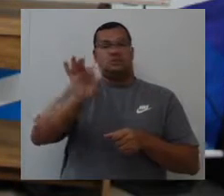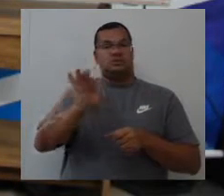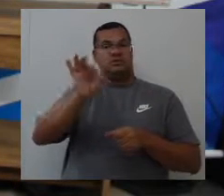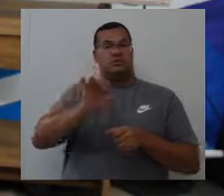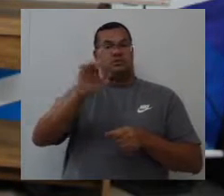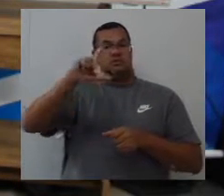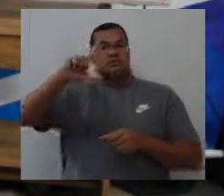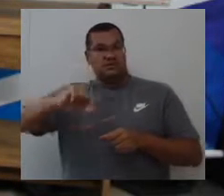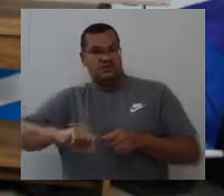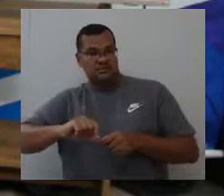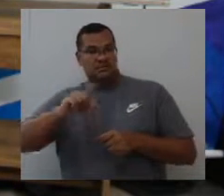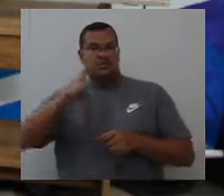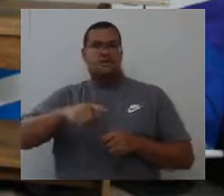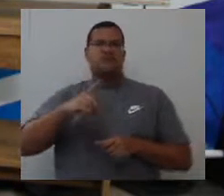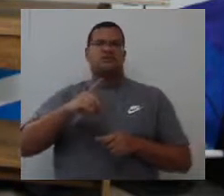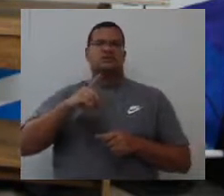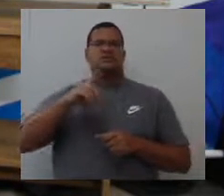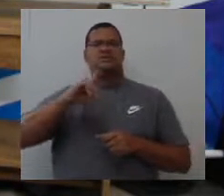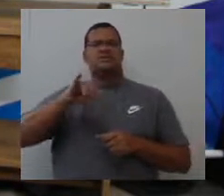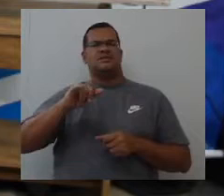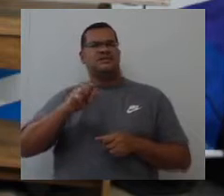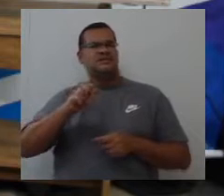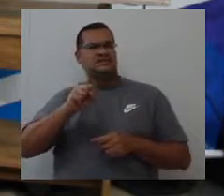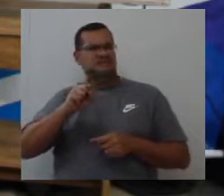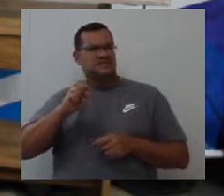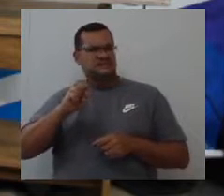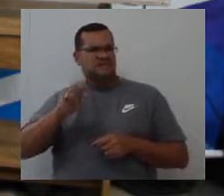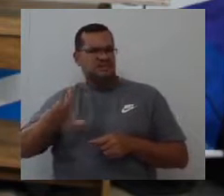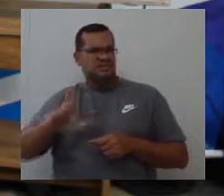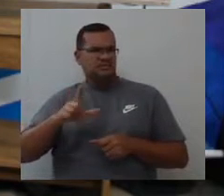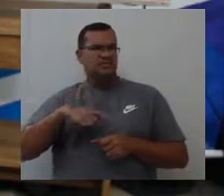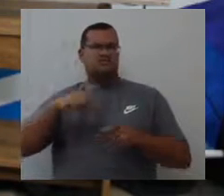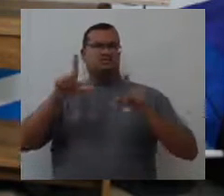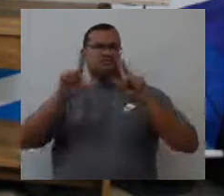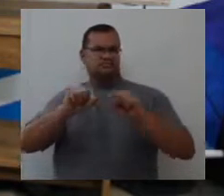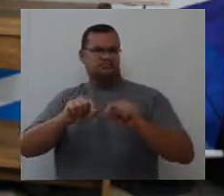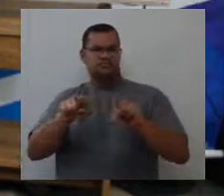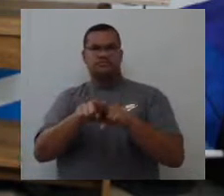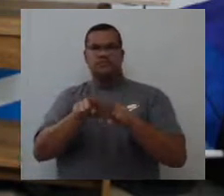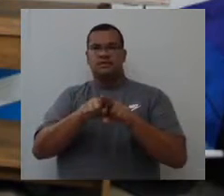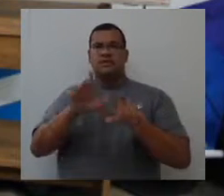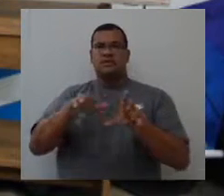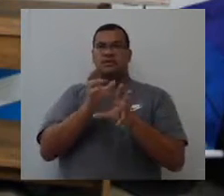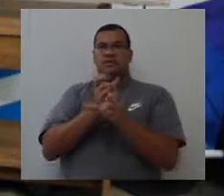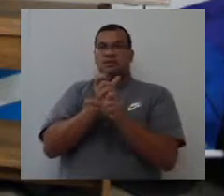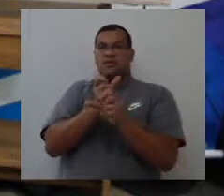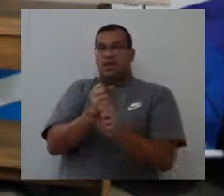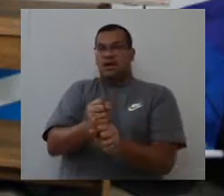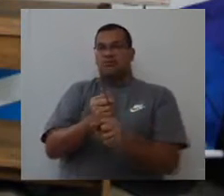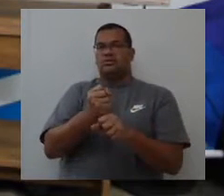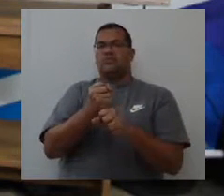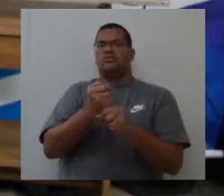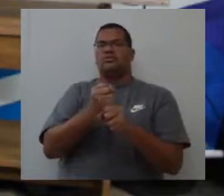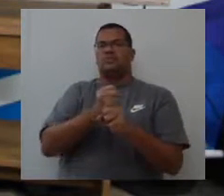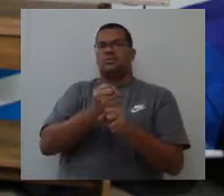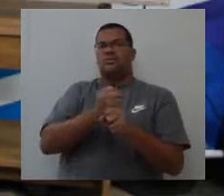diesel terá queda de 4%. No acumulado do ano, o preço da gasolina já caiu